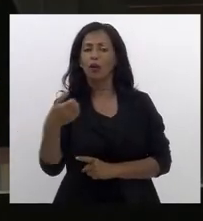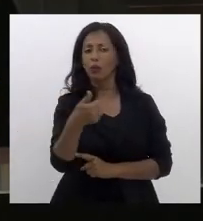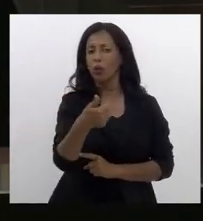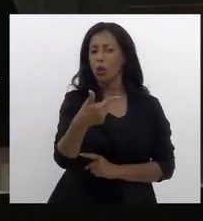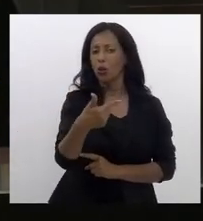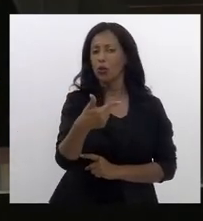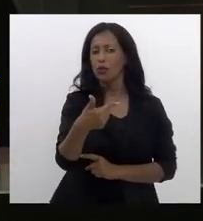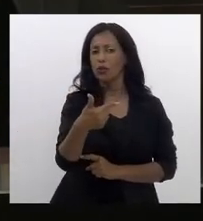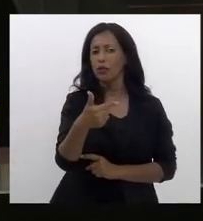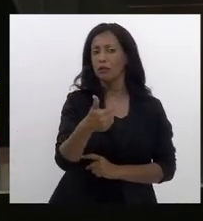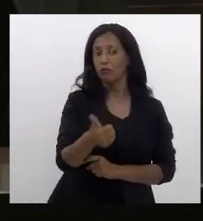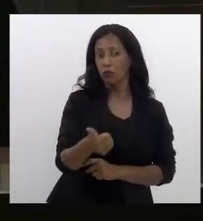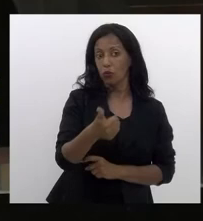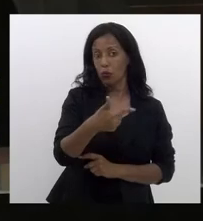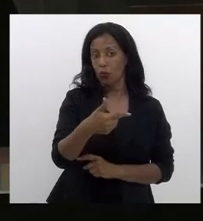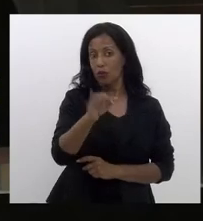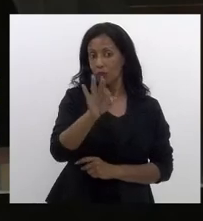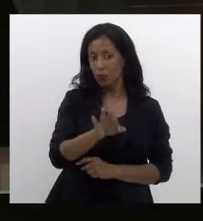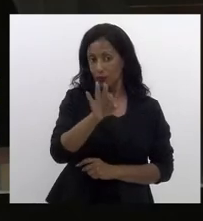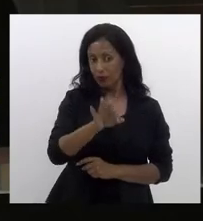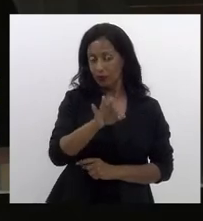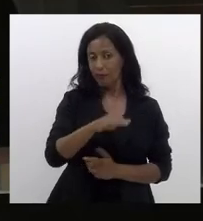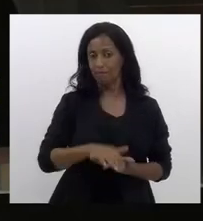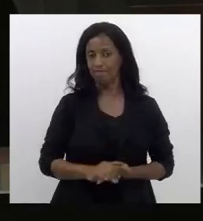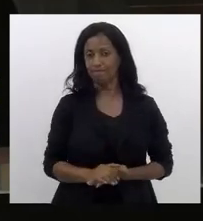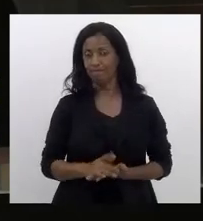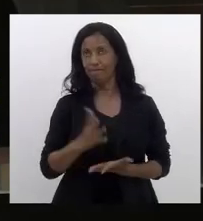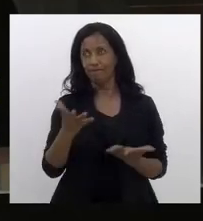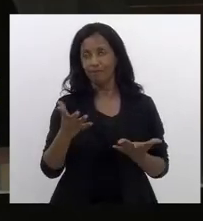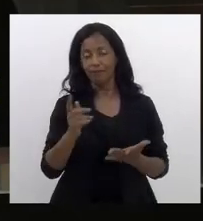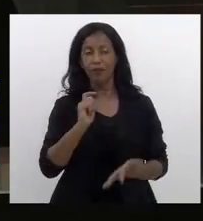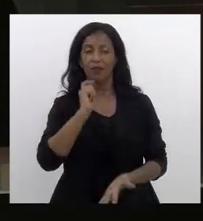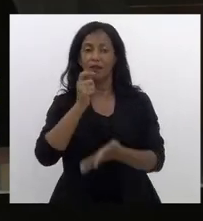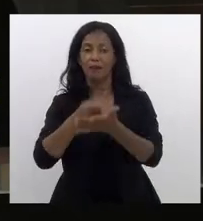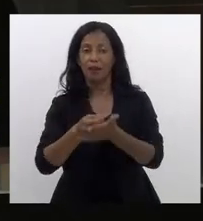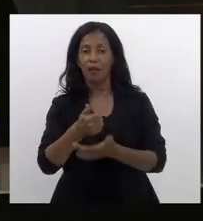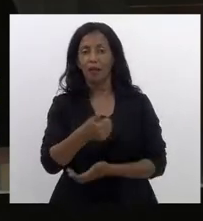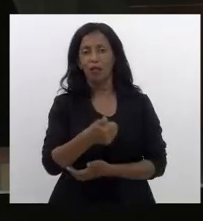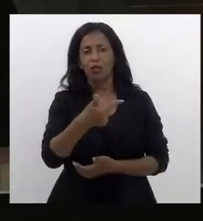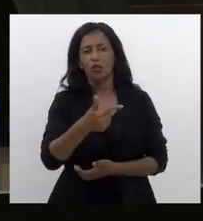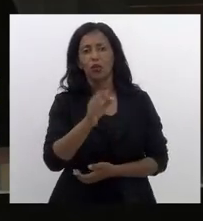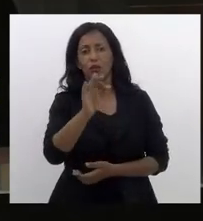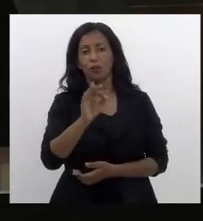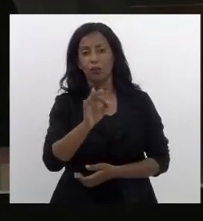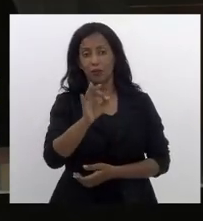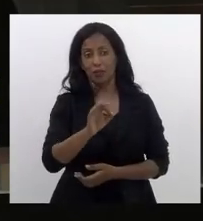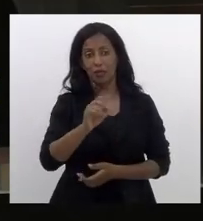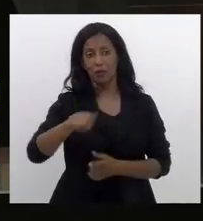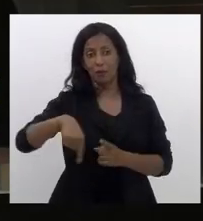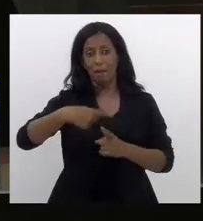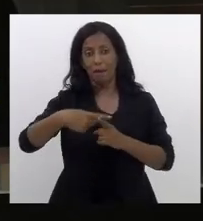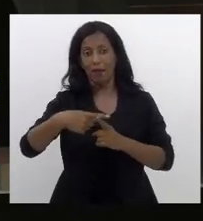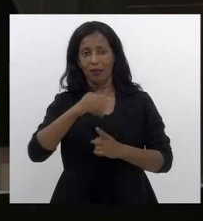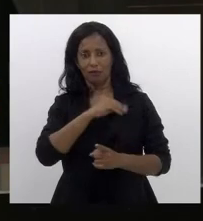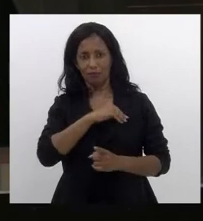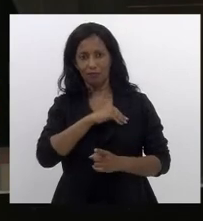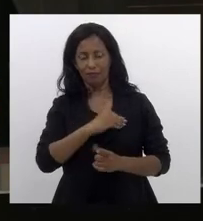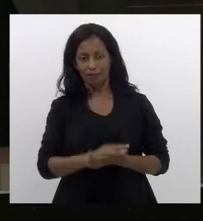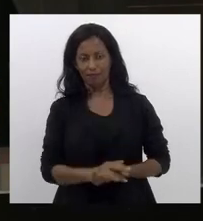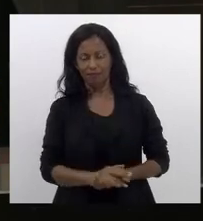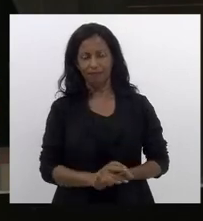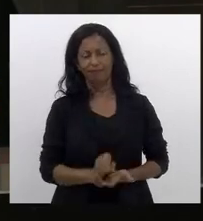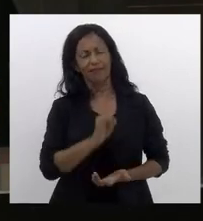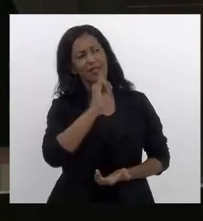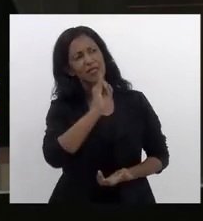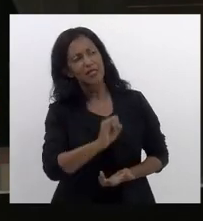12%. Assim, então, ele teria que pagar 12% a mais nos salários. Mas, se ele vai